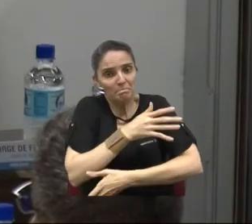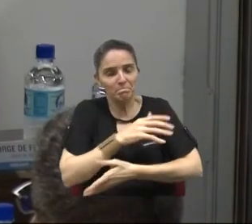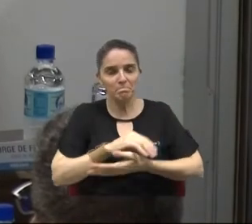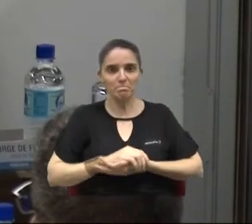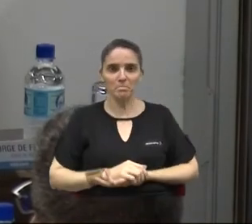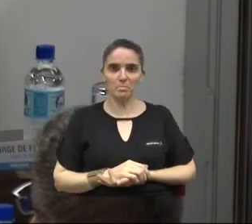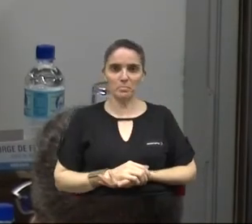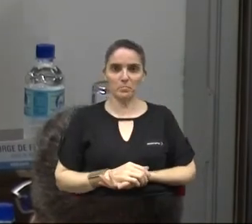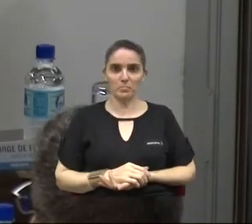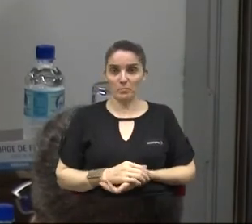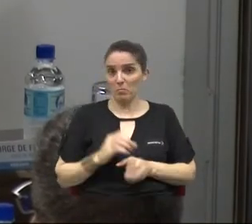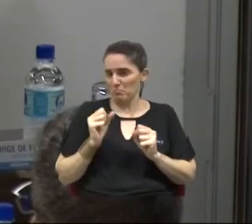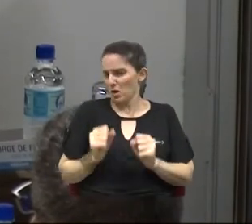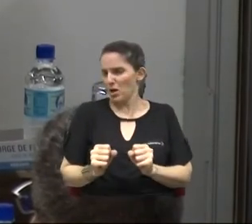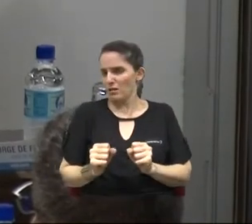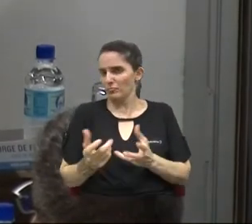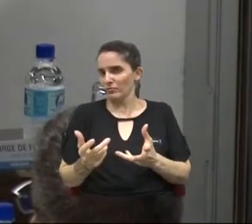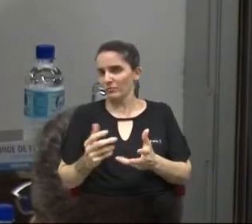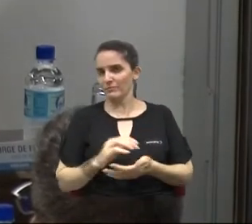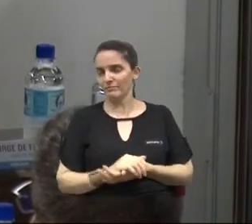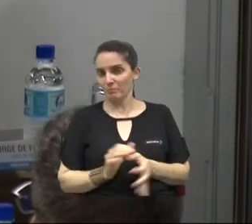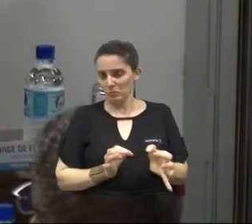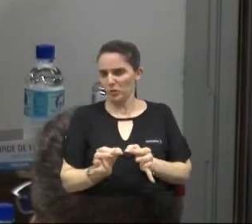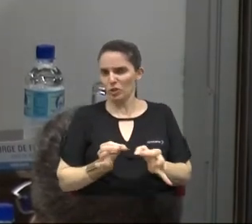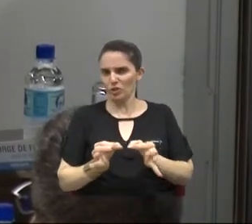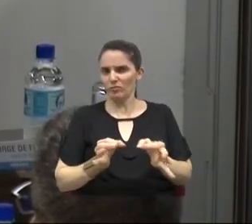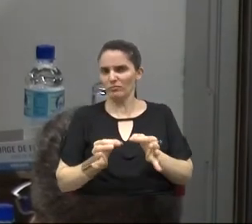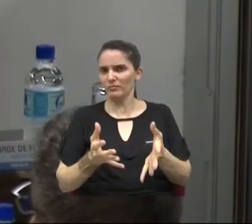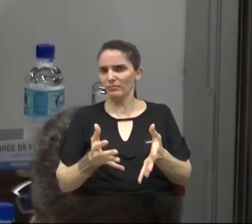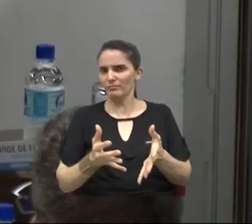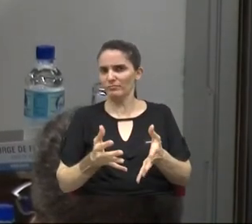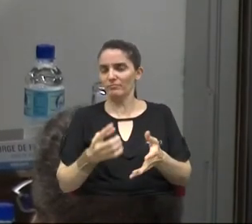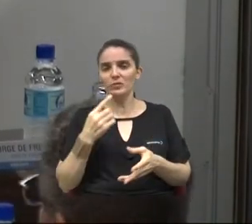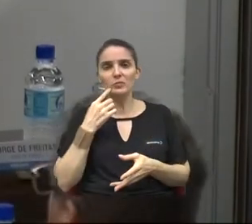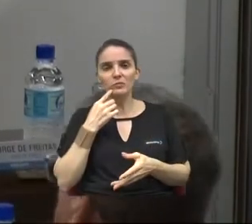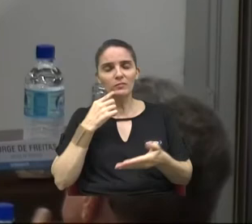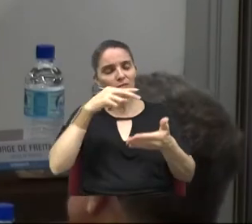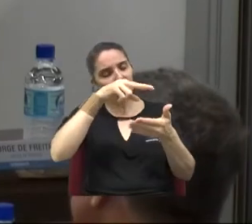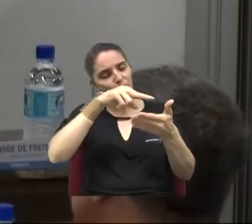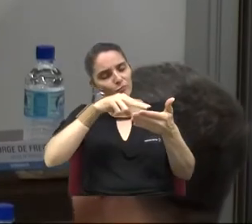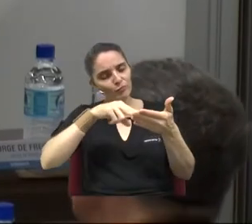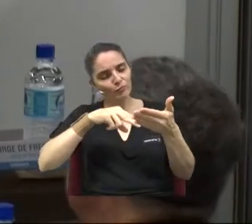Impressionante, né? Será que pode isso no projeto? E eu continuei lendo o projeto.